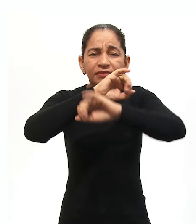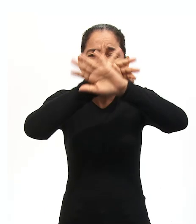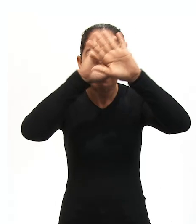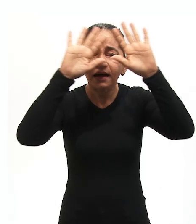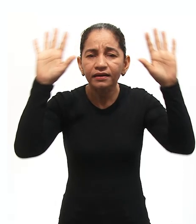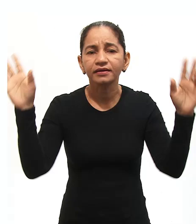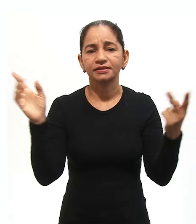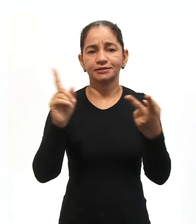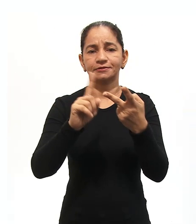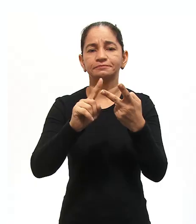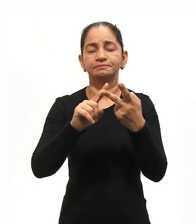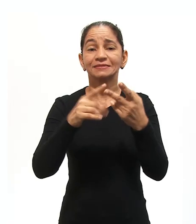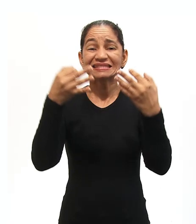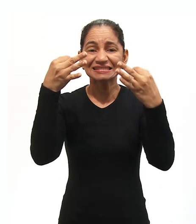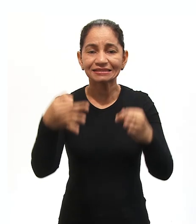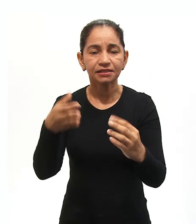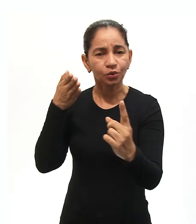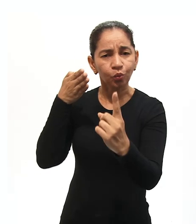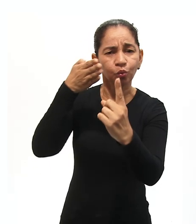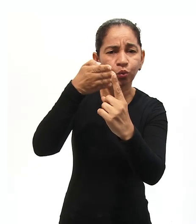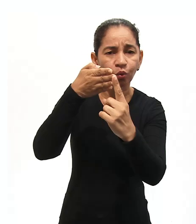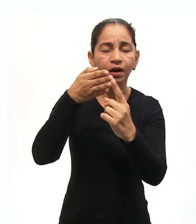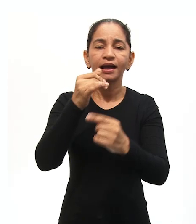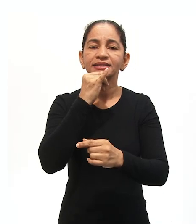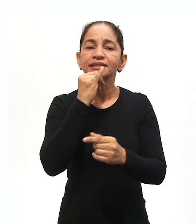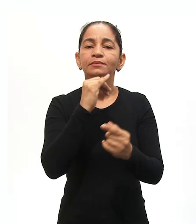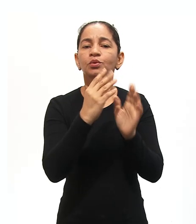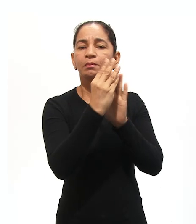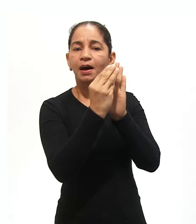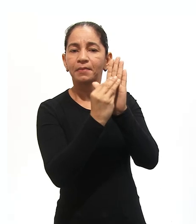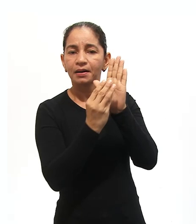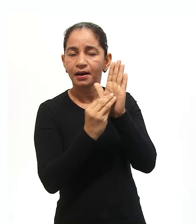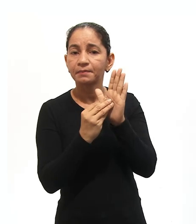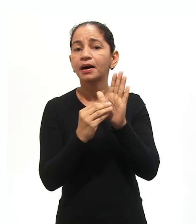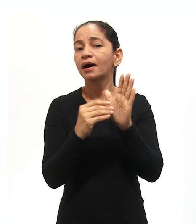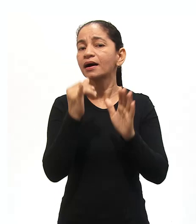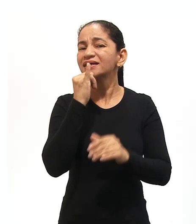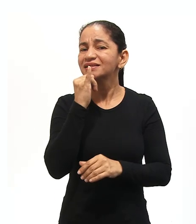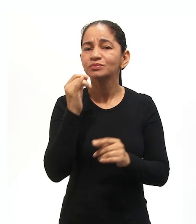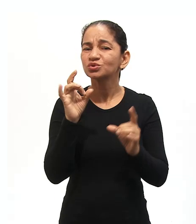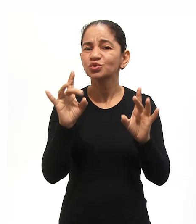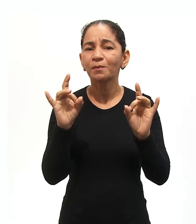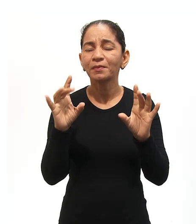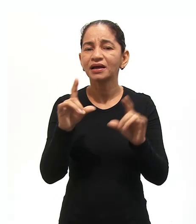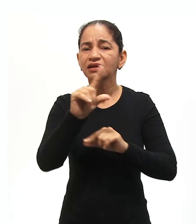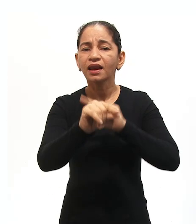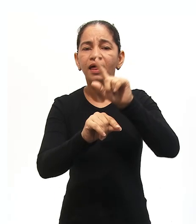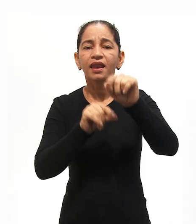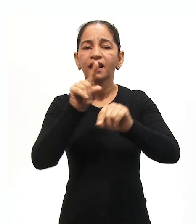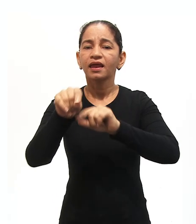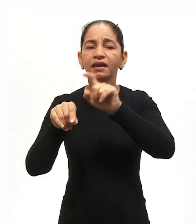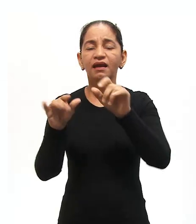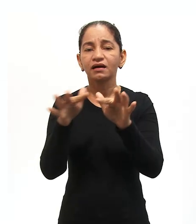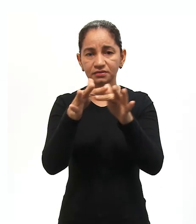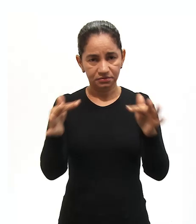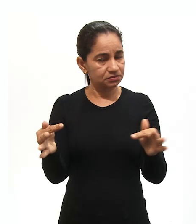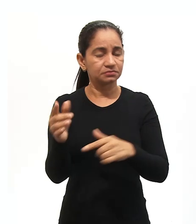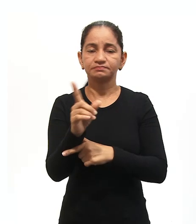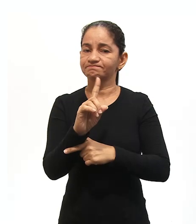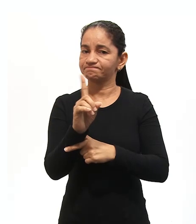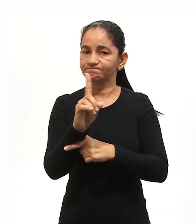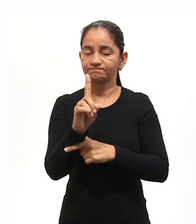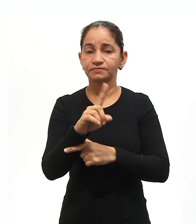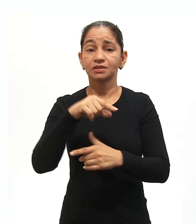clareza, precisão conceitual e organização do conteúdo não são apenas escolhas didáticas,